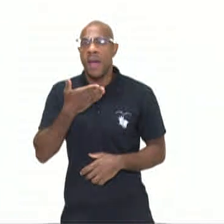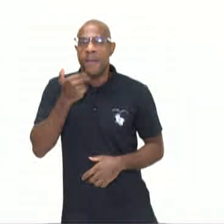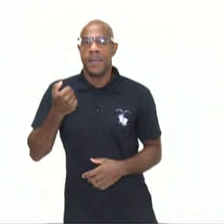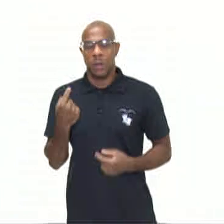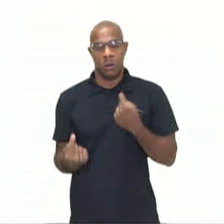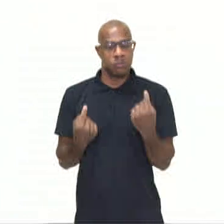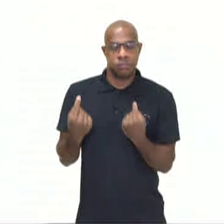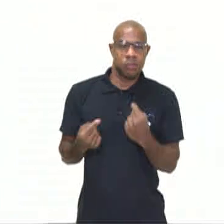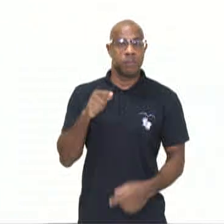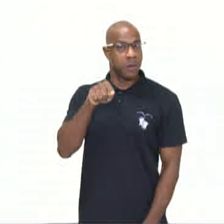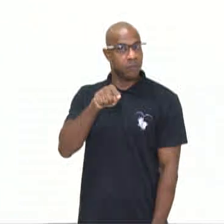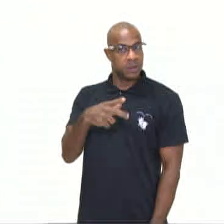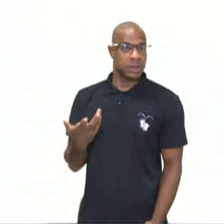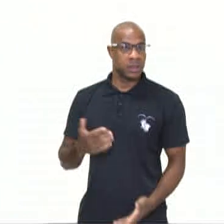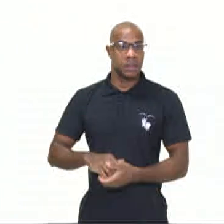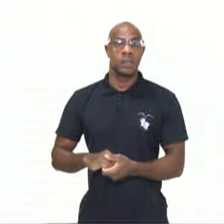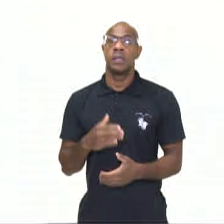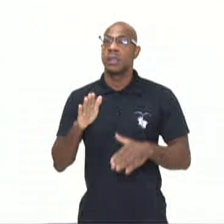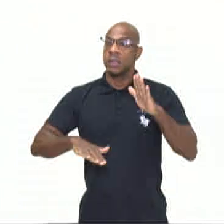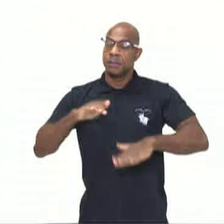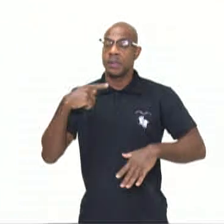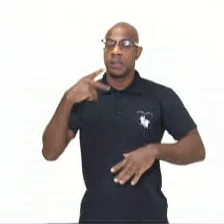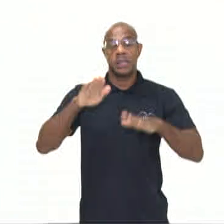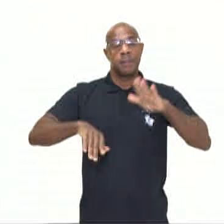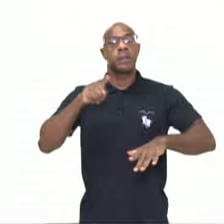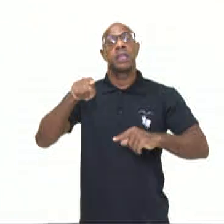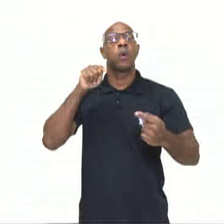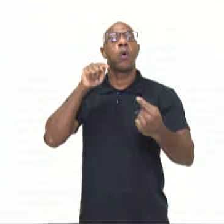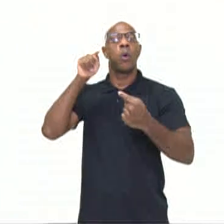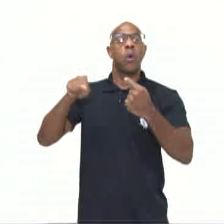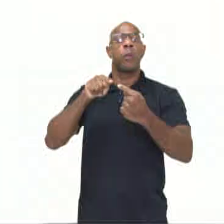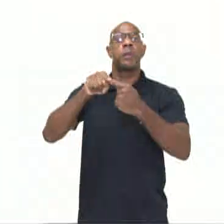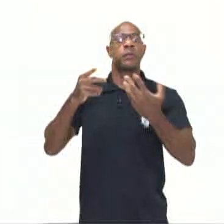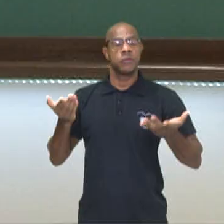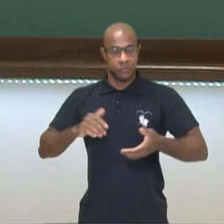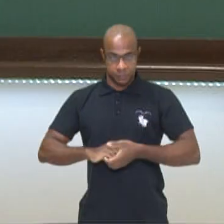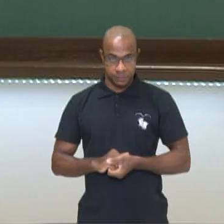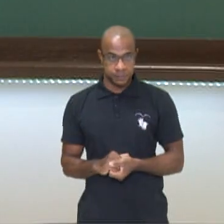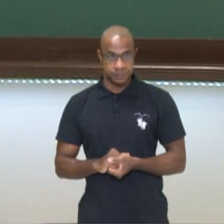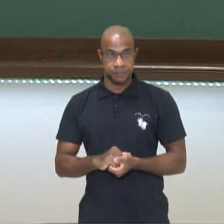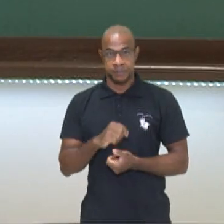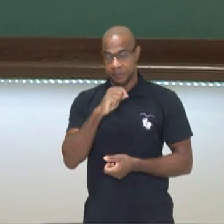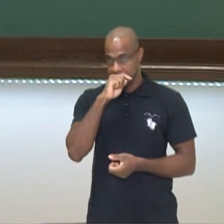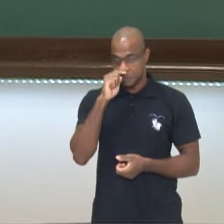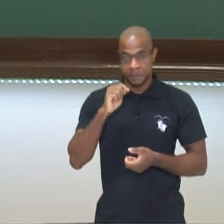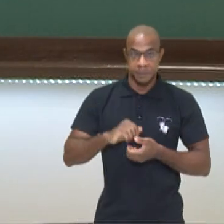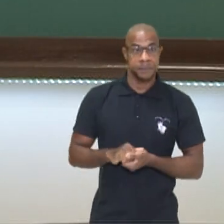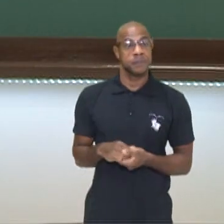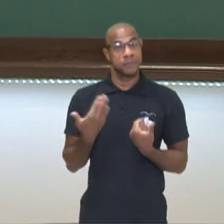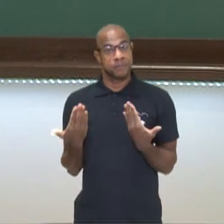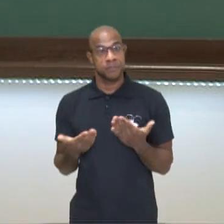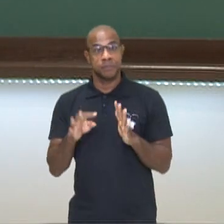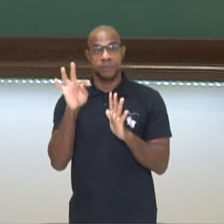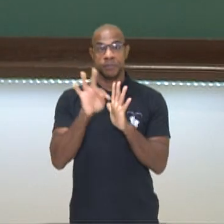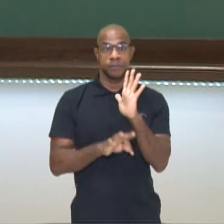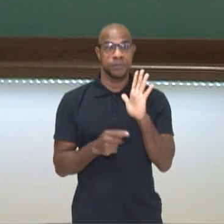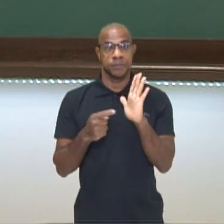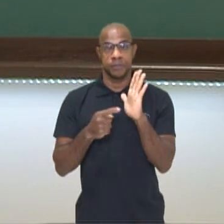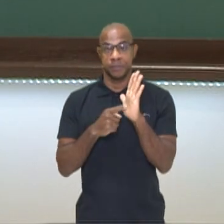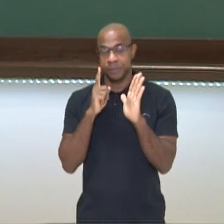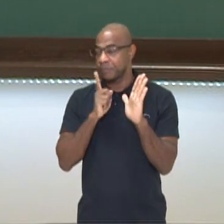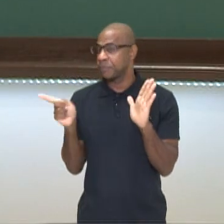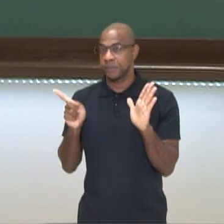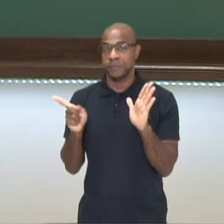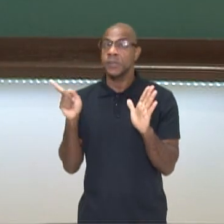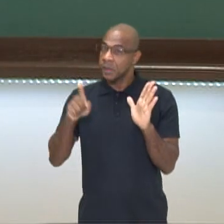para você, de acordo com seus objetivos. Veja só, esse tipo de texto, como acabamos de